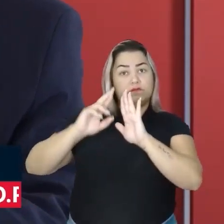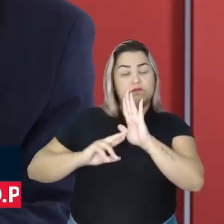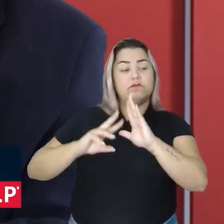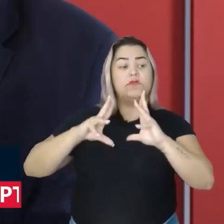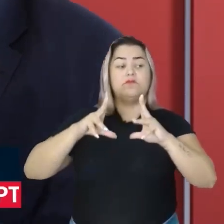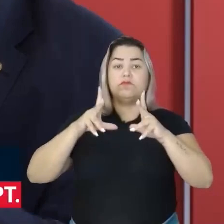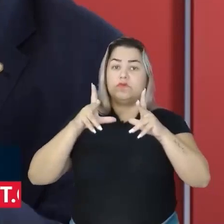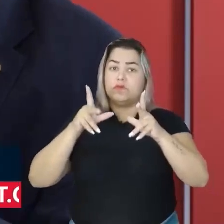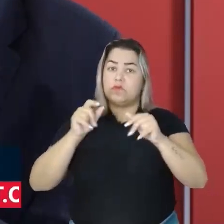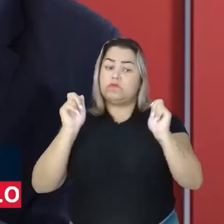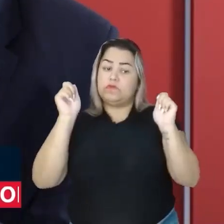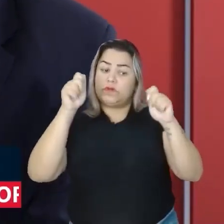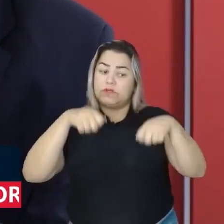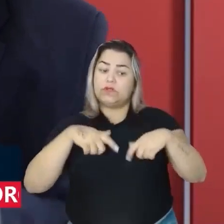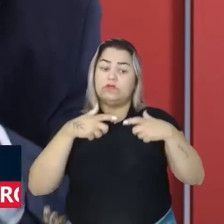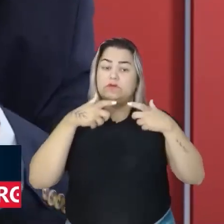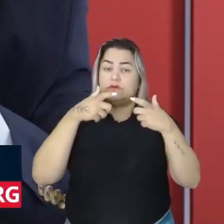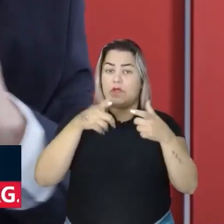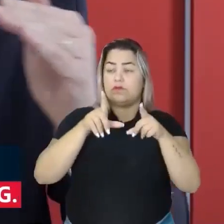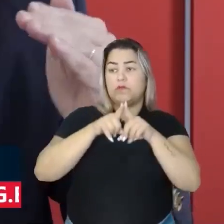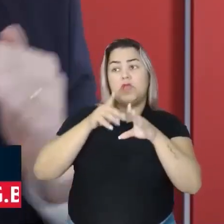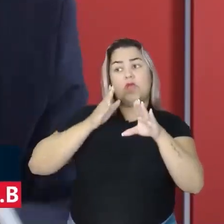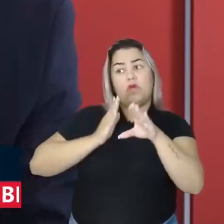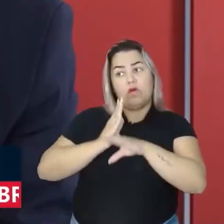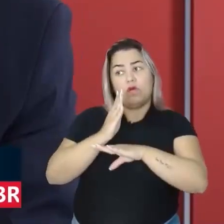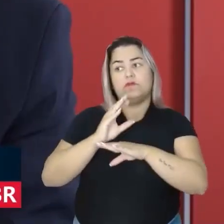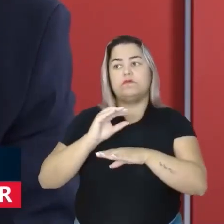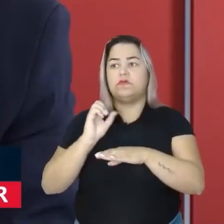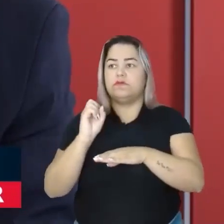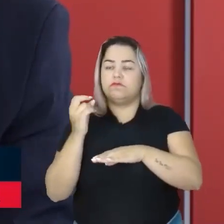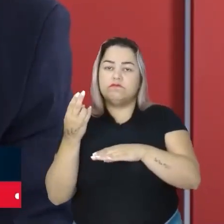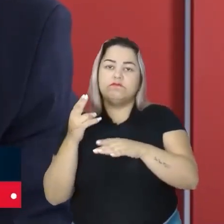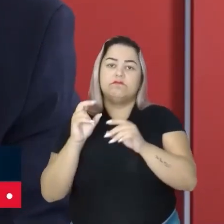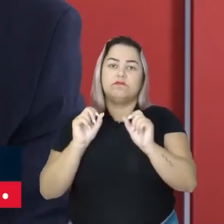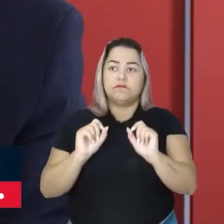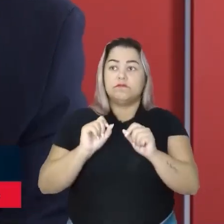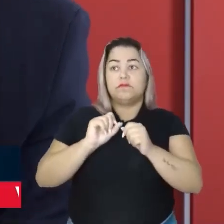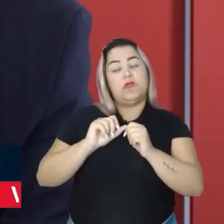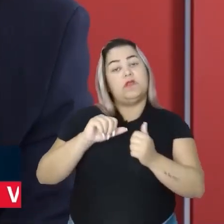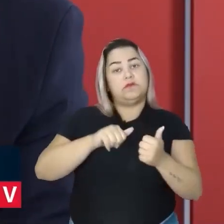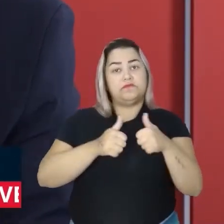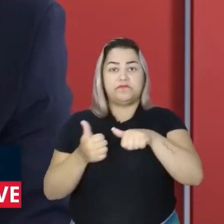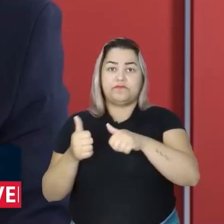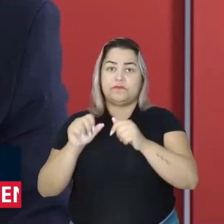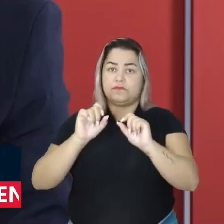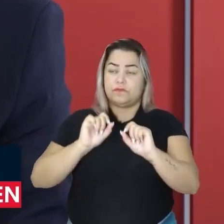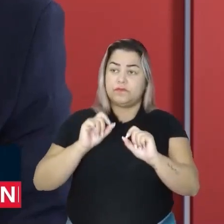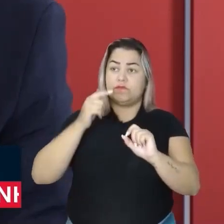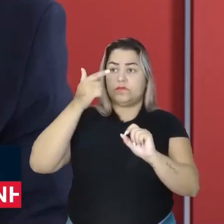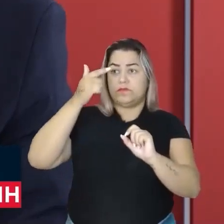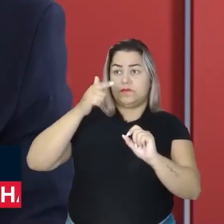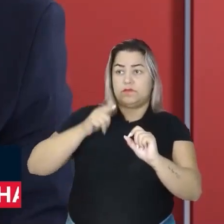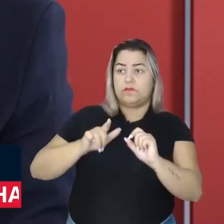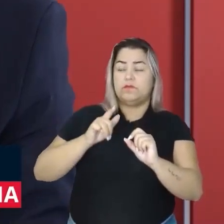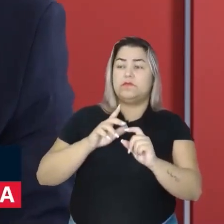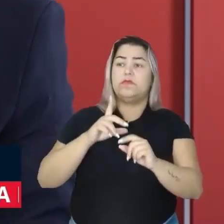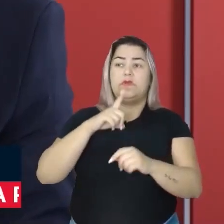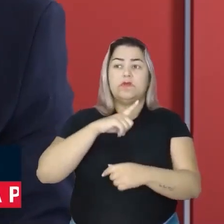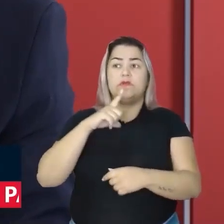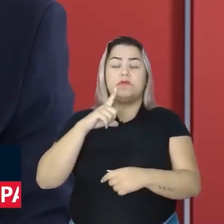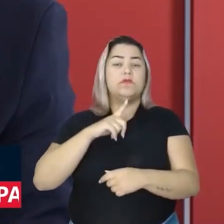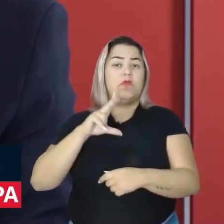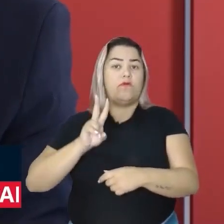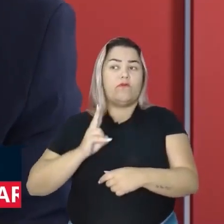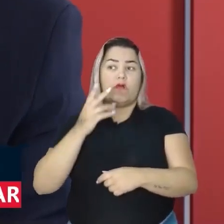tempo, quando precisa no lugar, tu entra, então tu faz um equilíbrio também sobre isso, além de poder alcançar e ter o preço